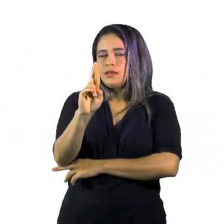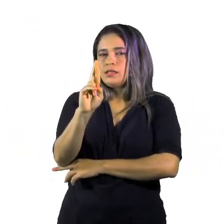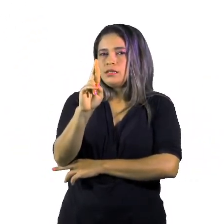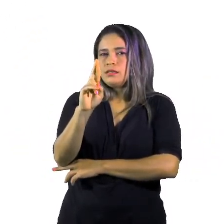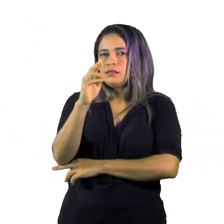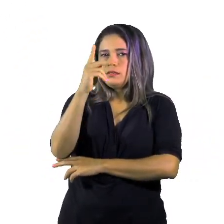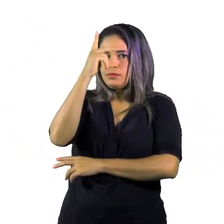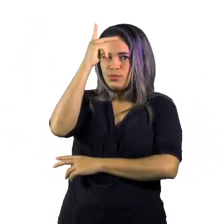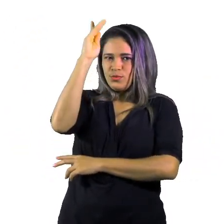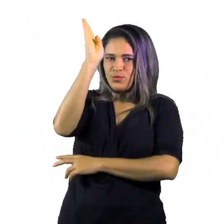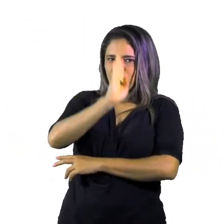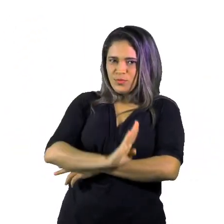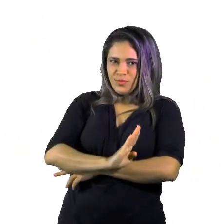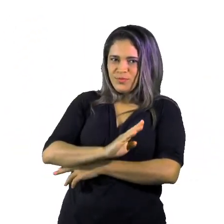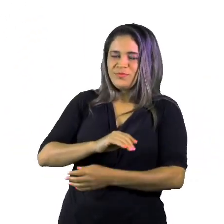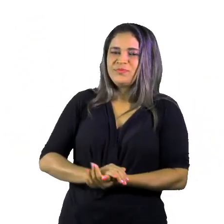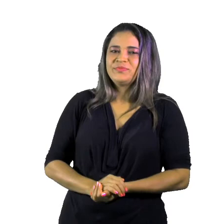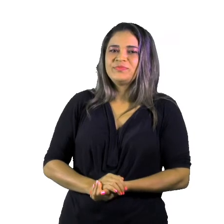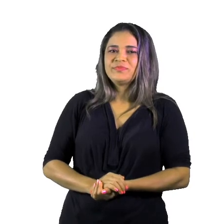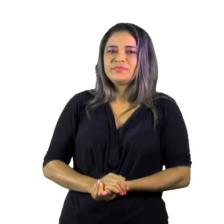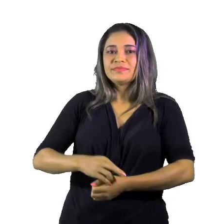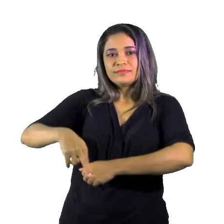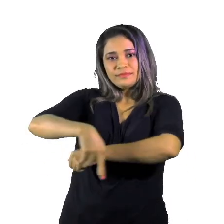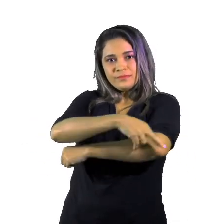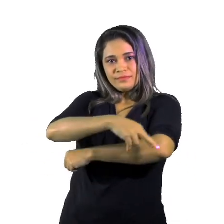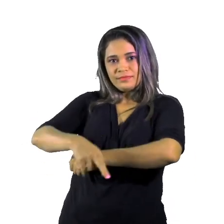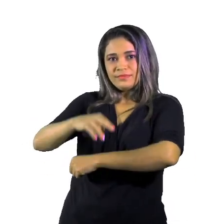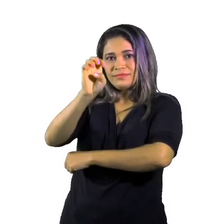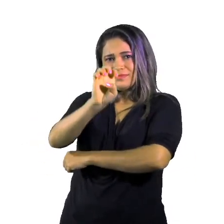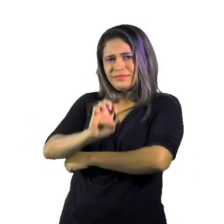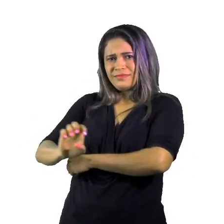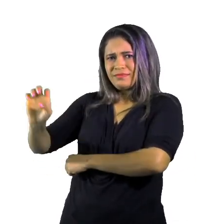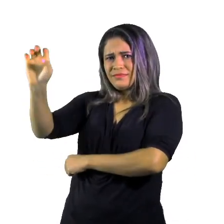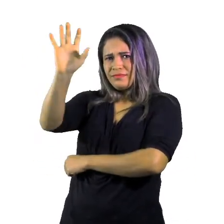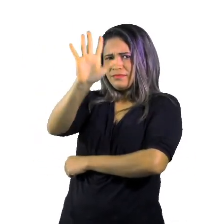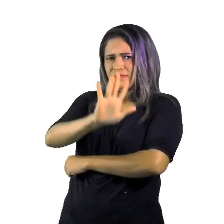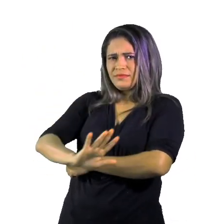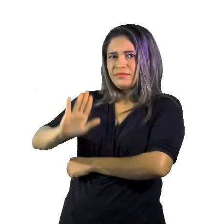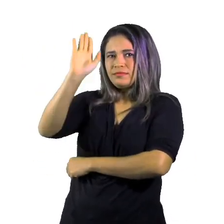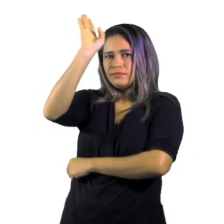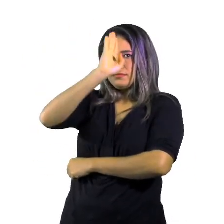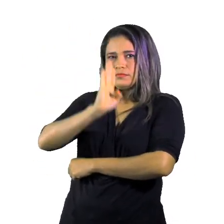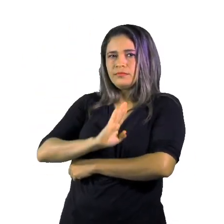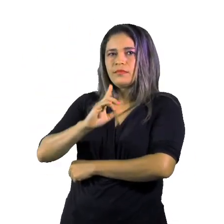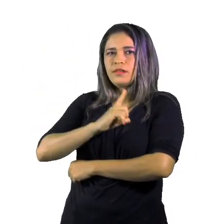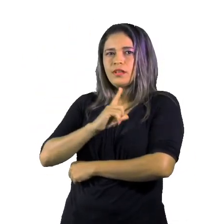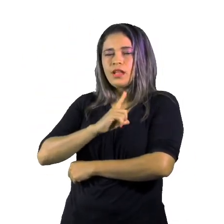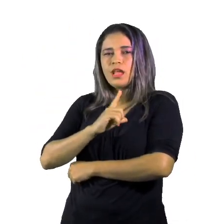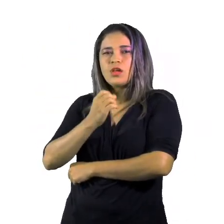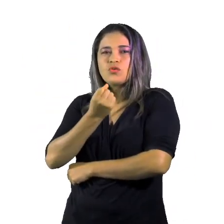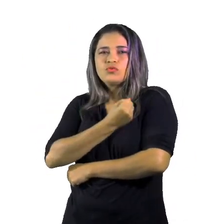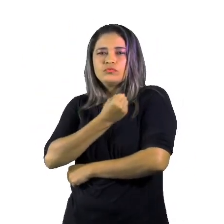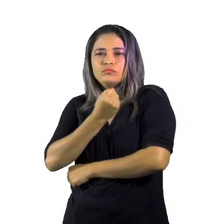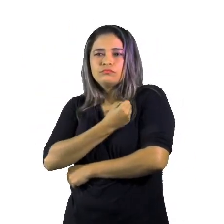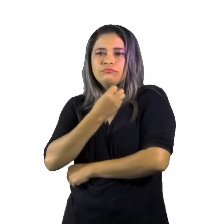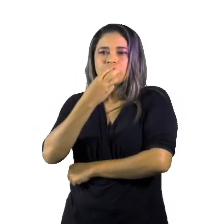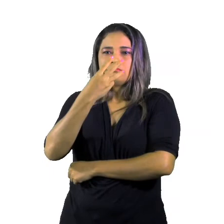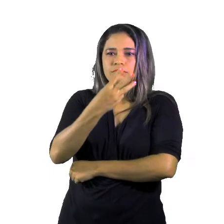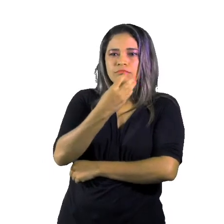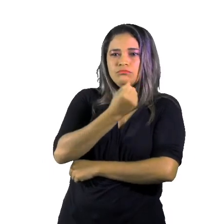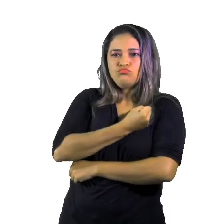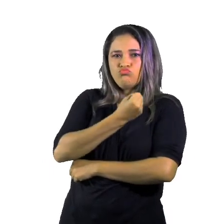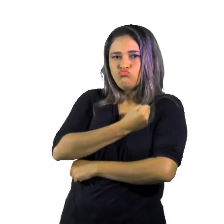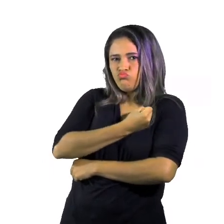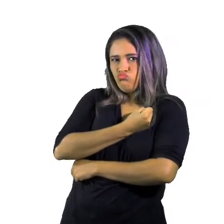As rodovias estaduais do Tocantins, ela compõe-se de uma nomenclatura com 3 números procedidos da